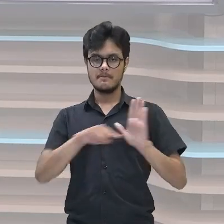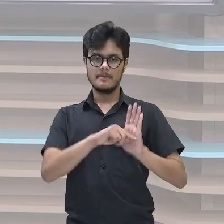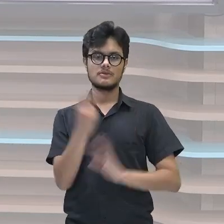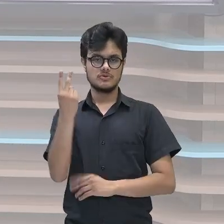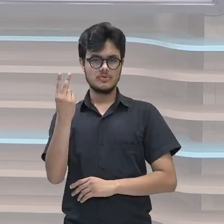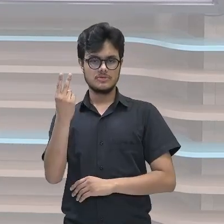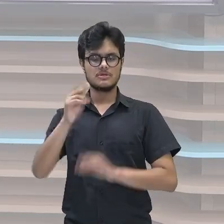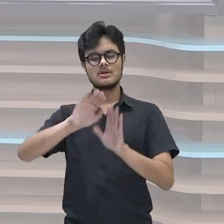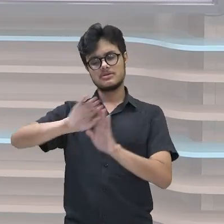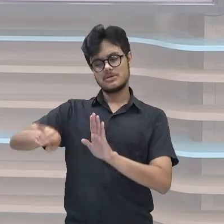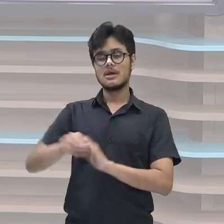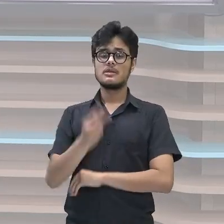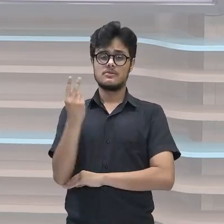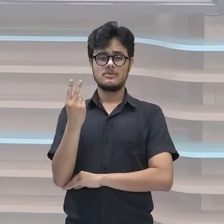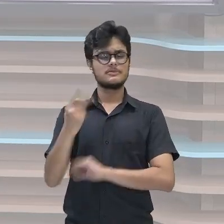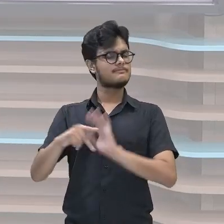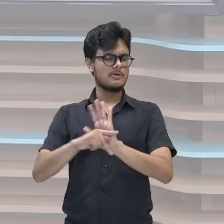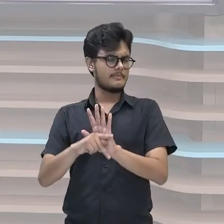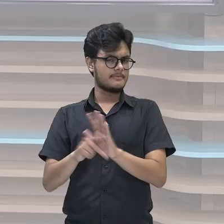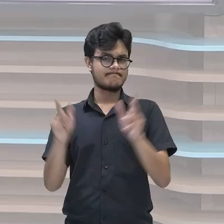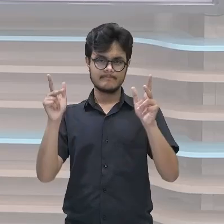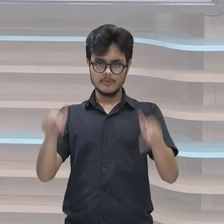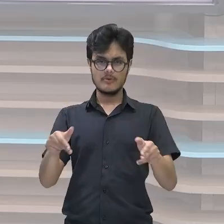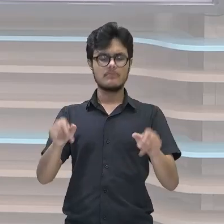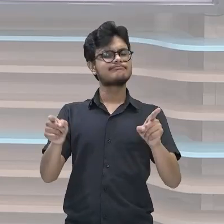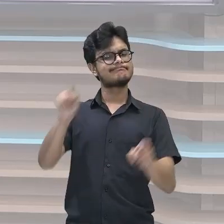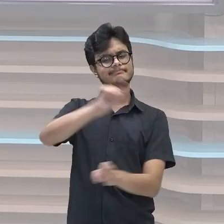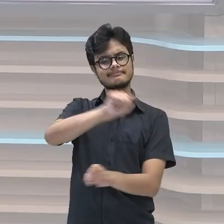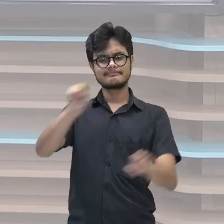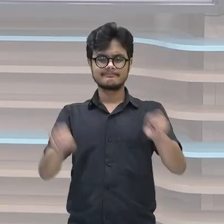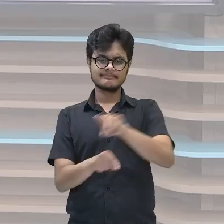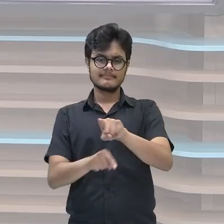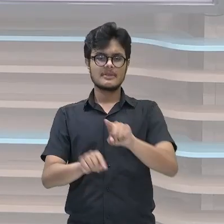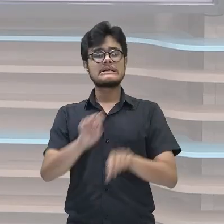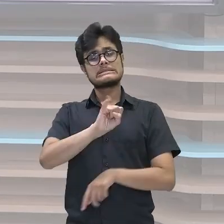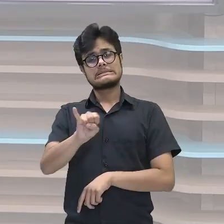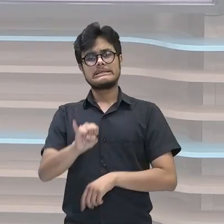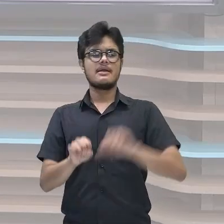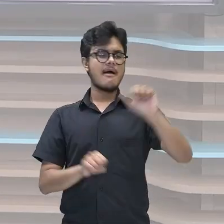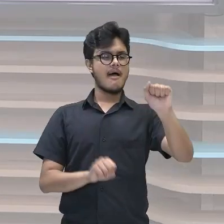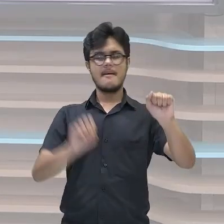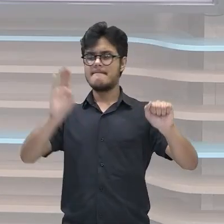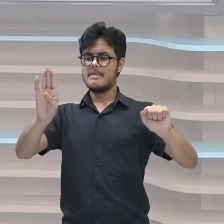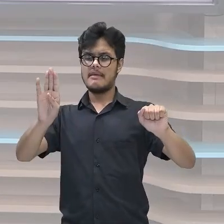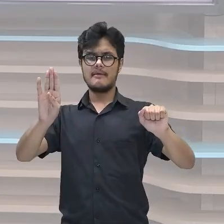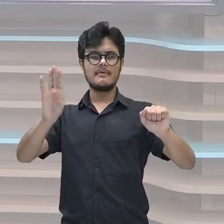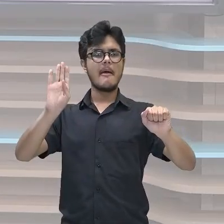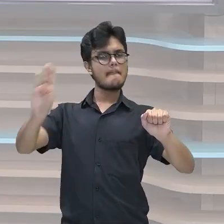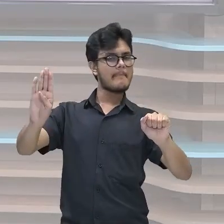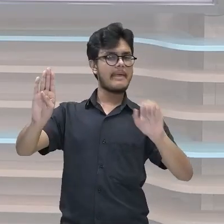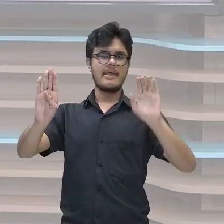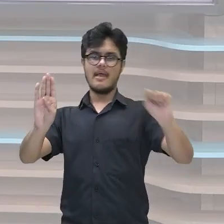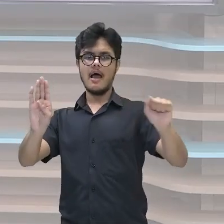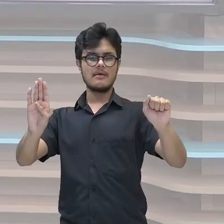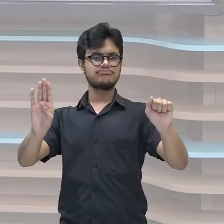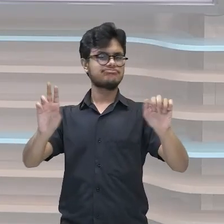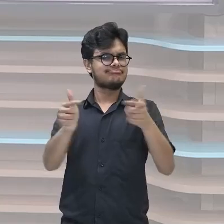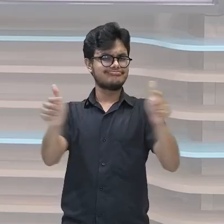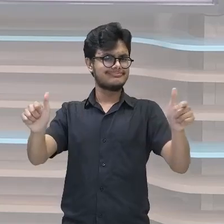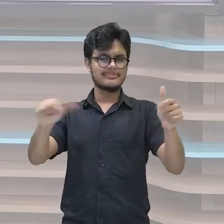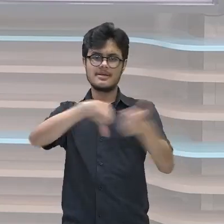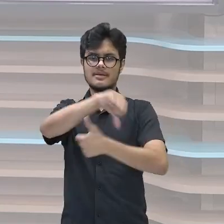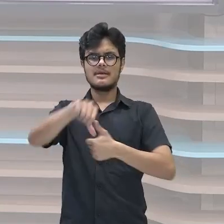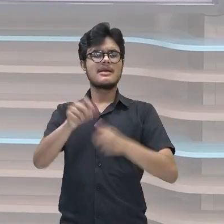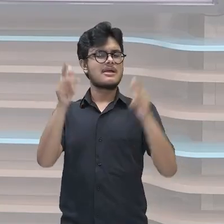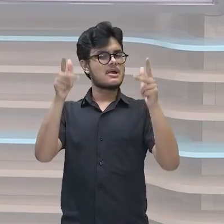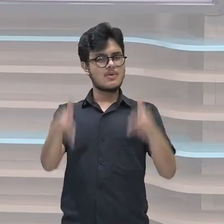ser 2, certo? Porque a distância vai ser a mesma, a gente não vai mudar se calcular a distância de B para A e de A para B, a